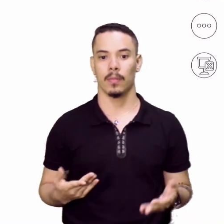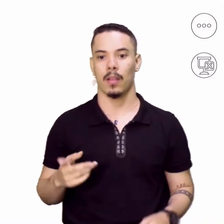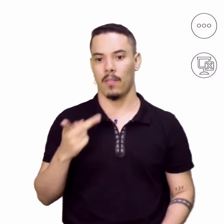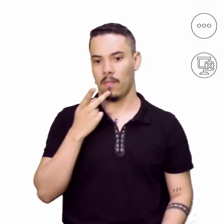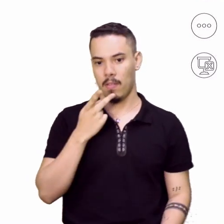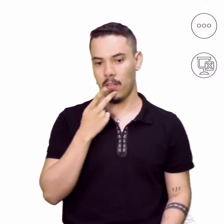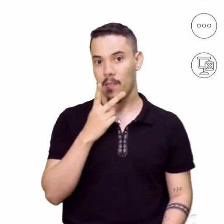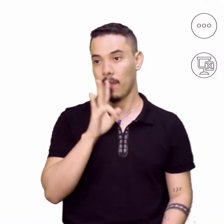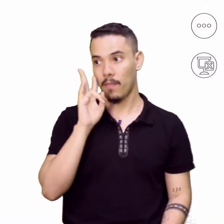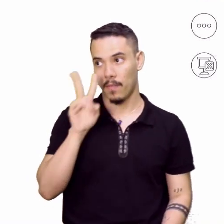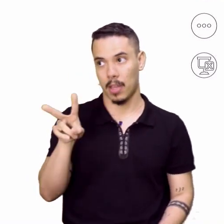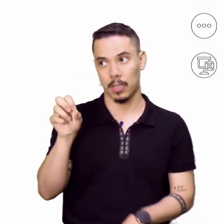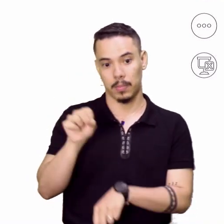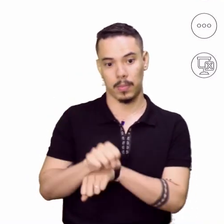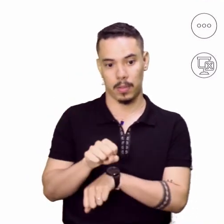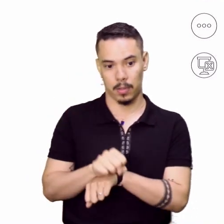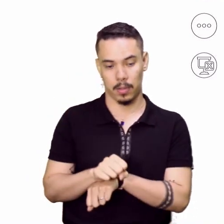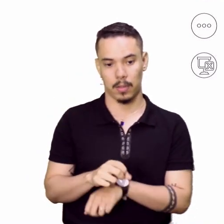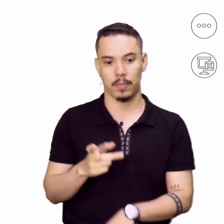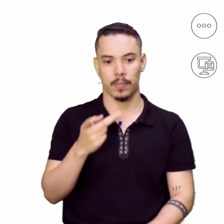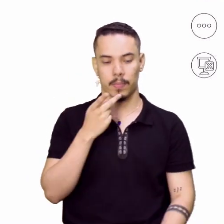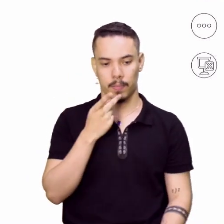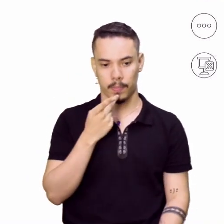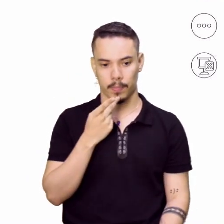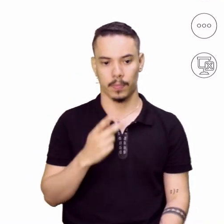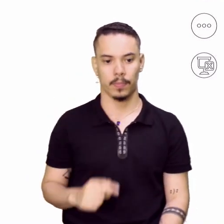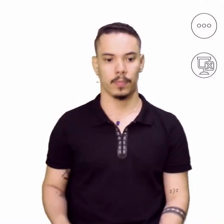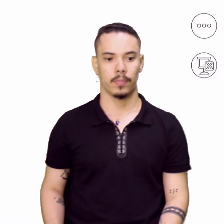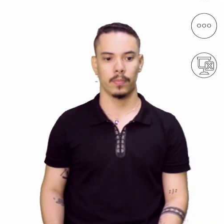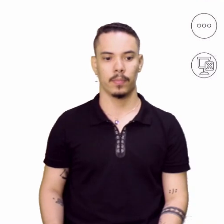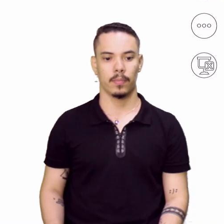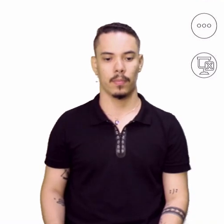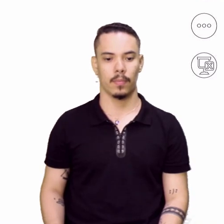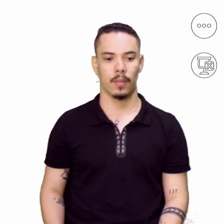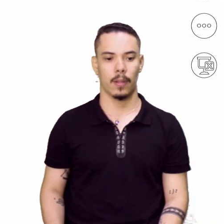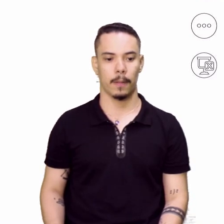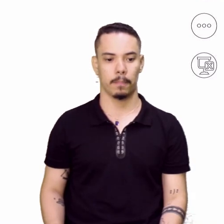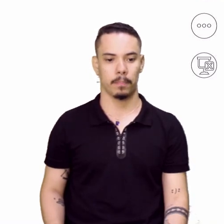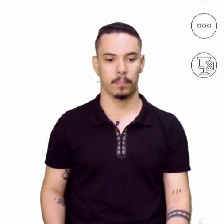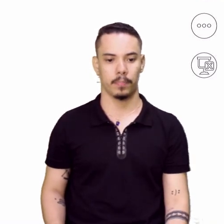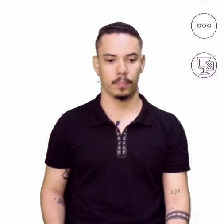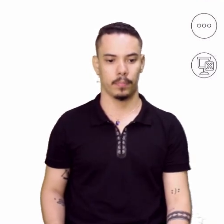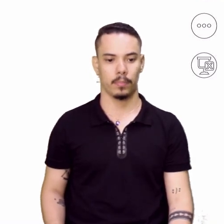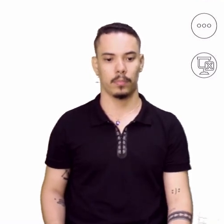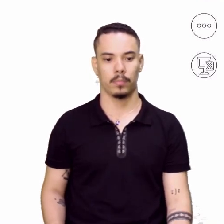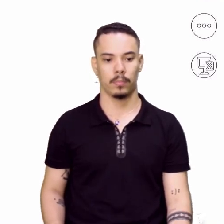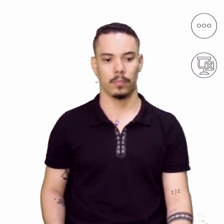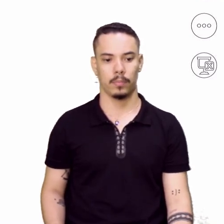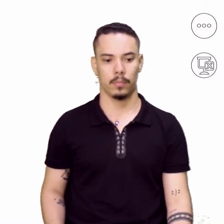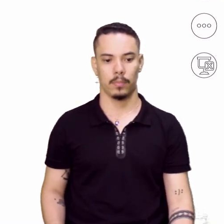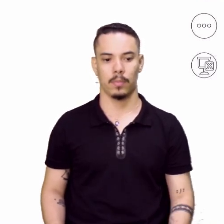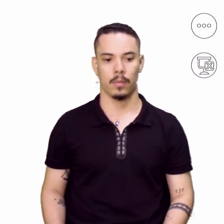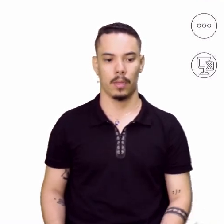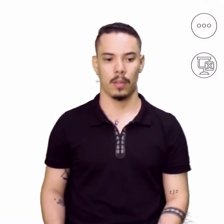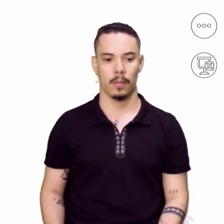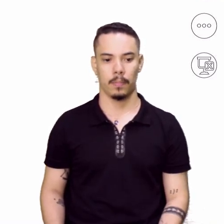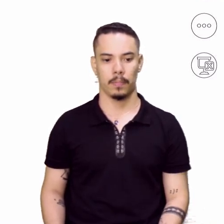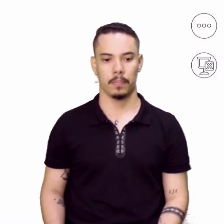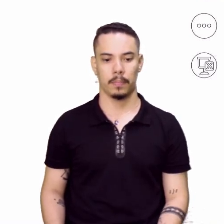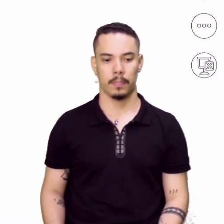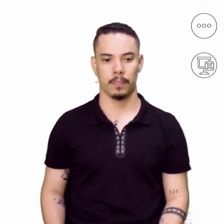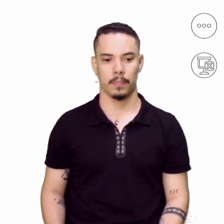ver e esperar ele fala o seguinte I will have my breakfast and I Will Come Back to